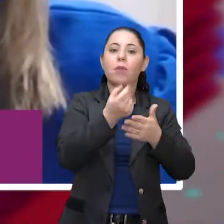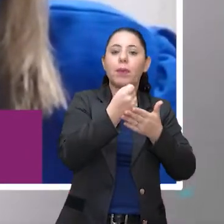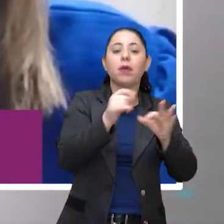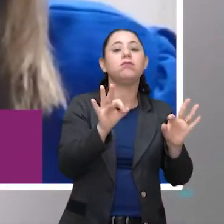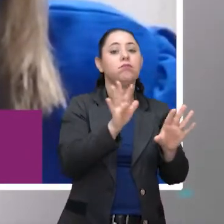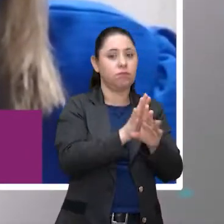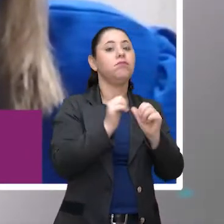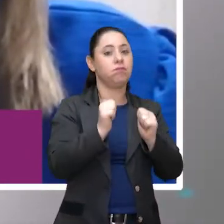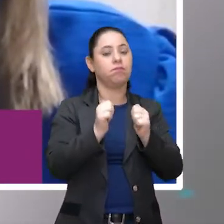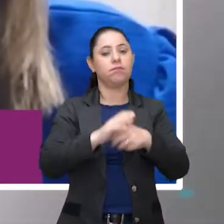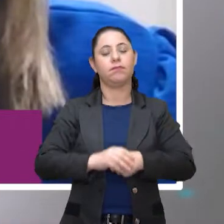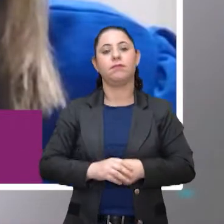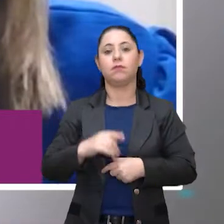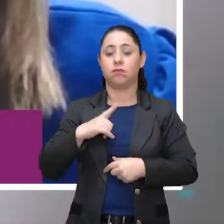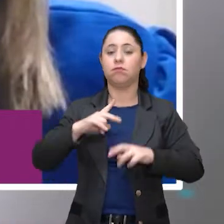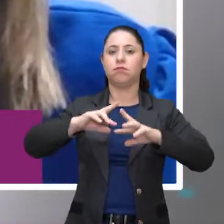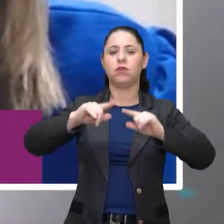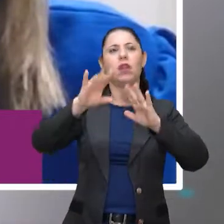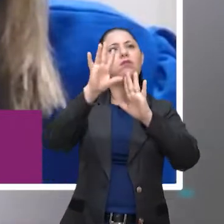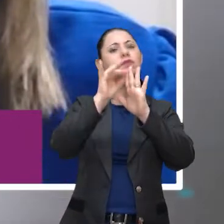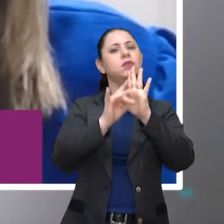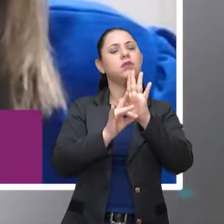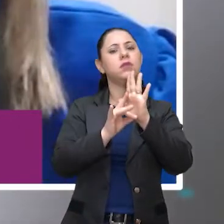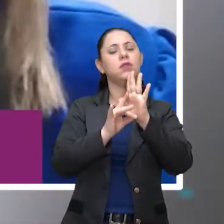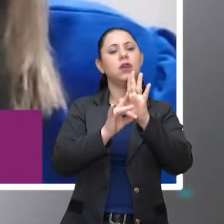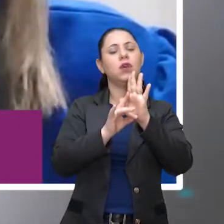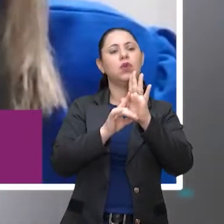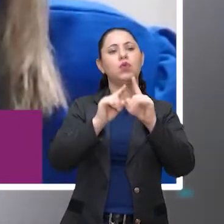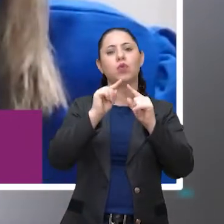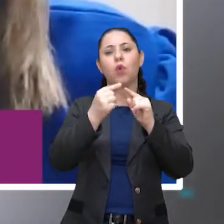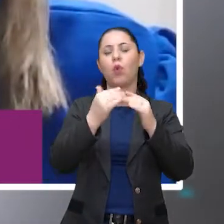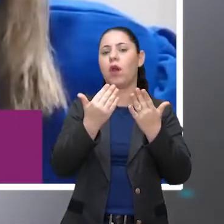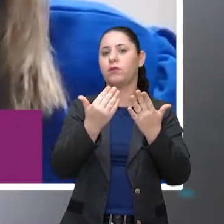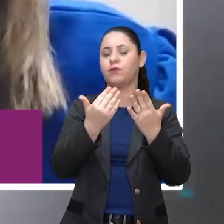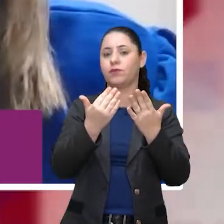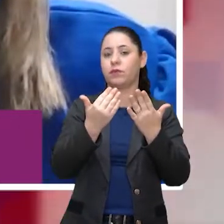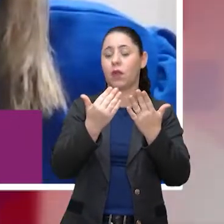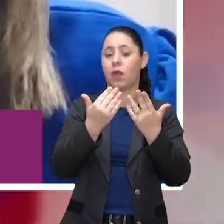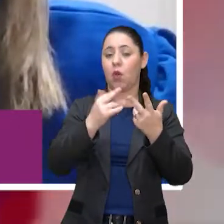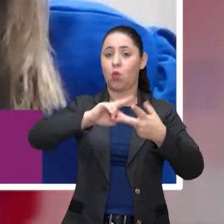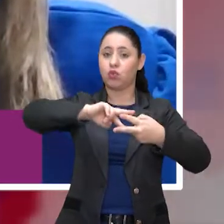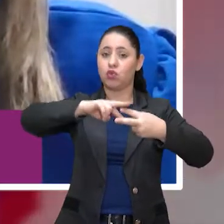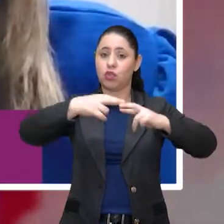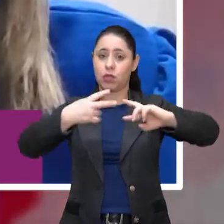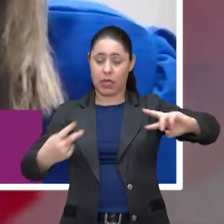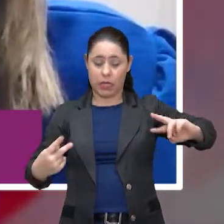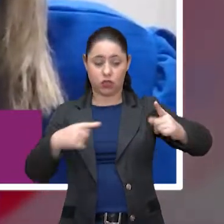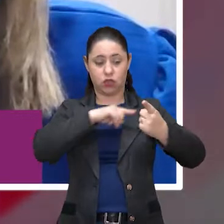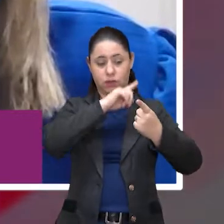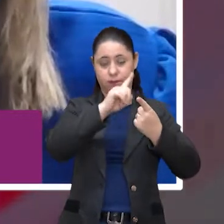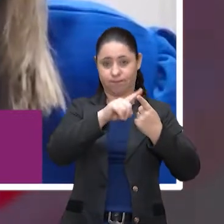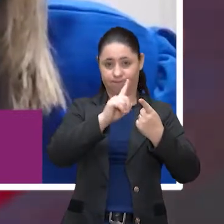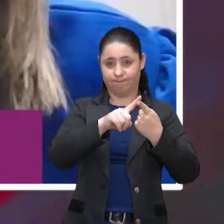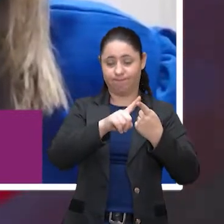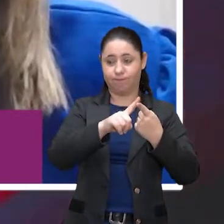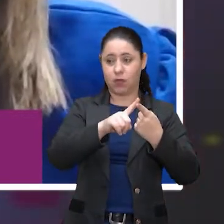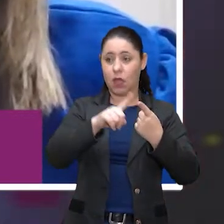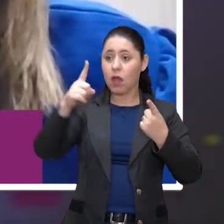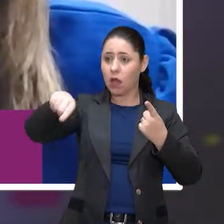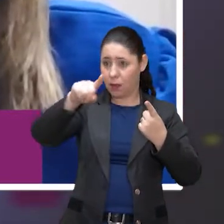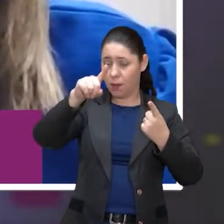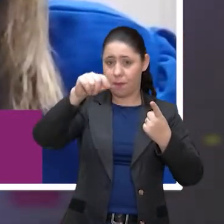né? Mas a gente tem como especificar assim, tem os fatores genéticos. A